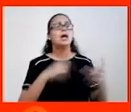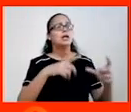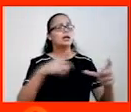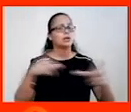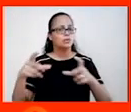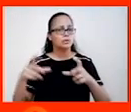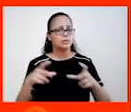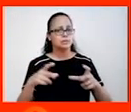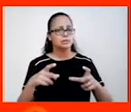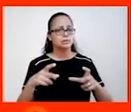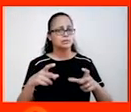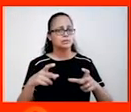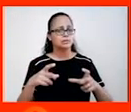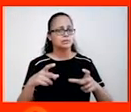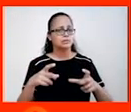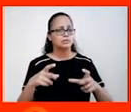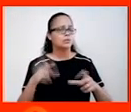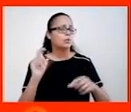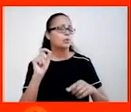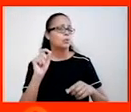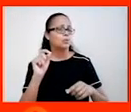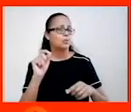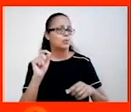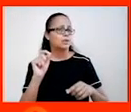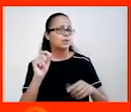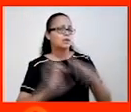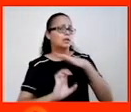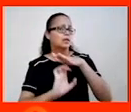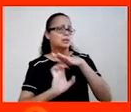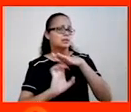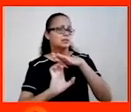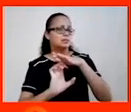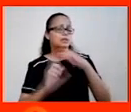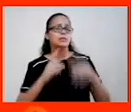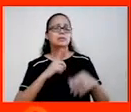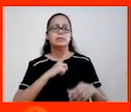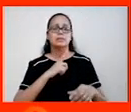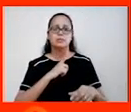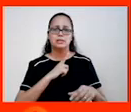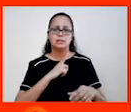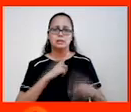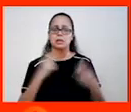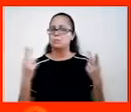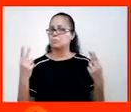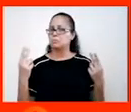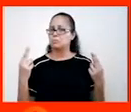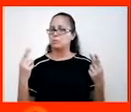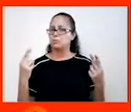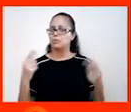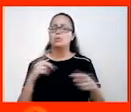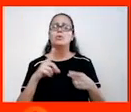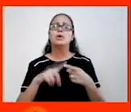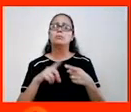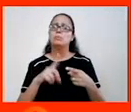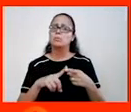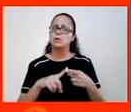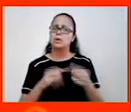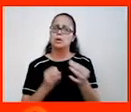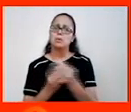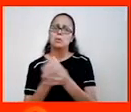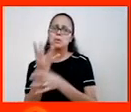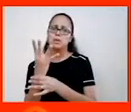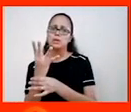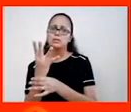de localização no território, o que essas refinarias têm em comum e por que isso